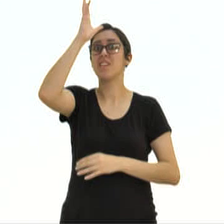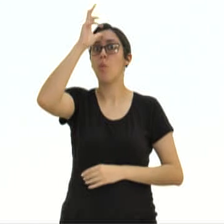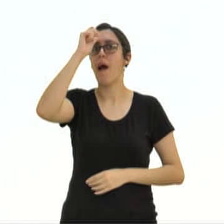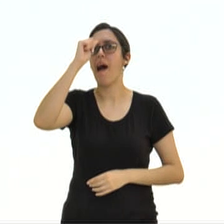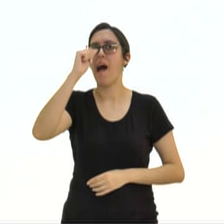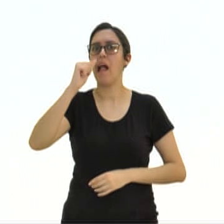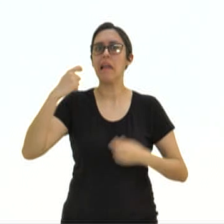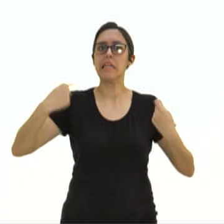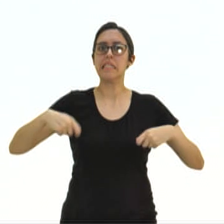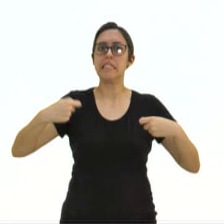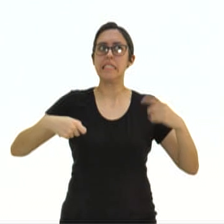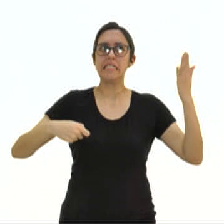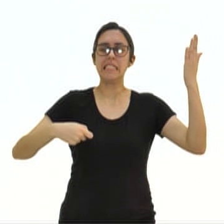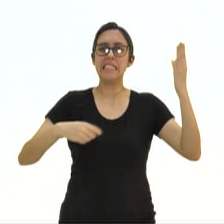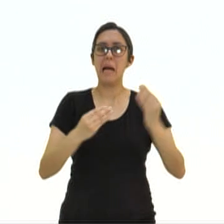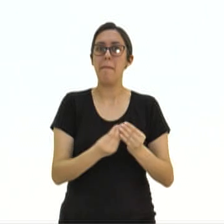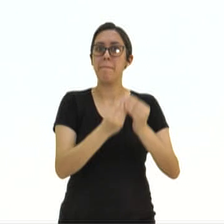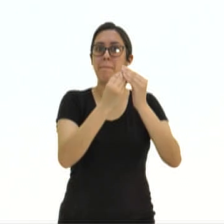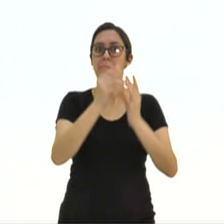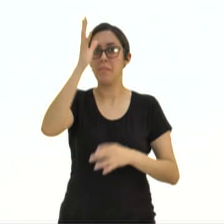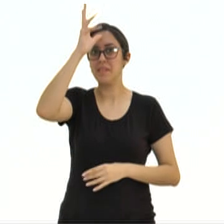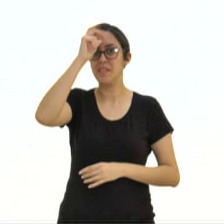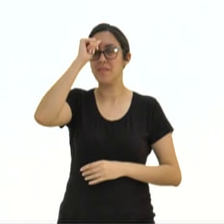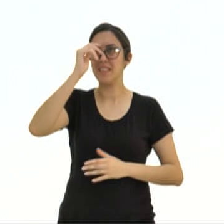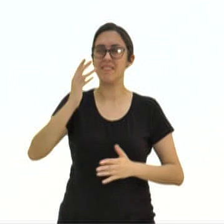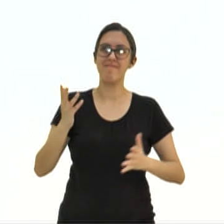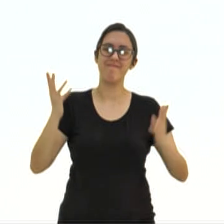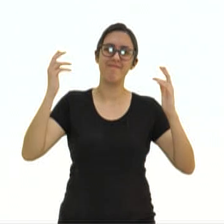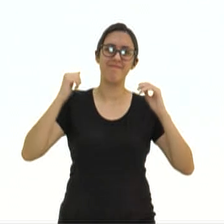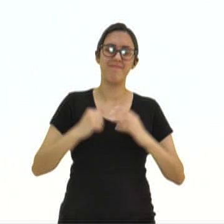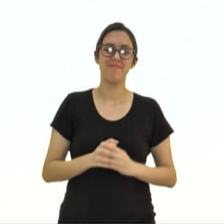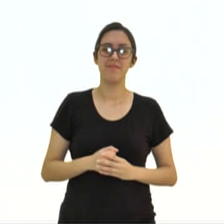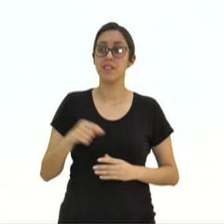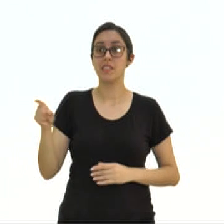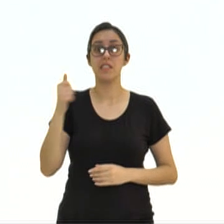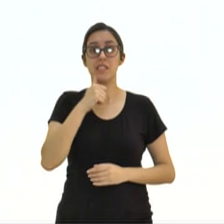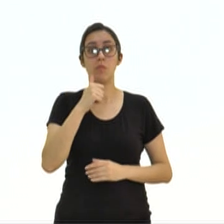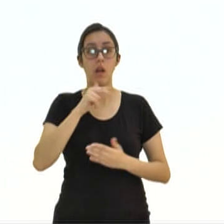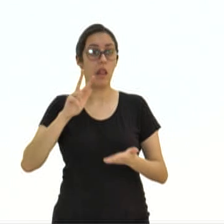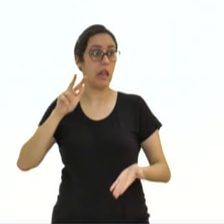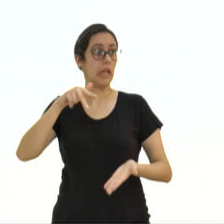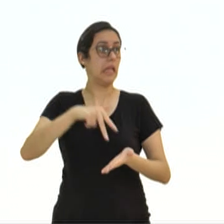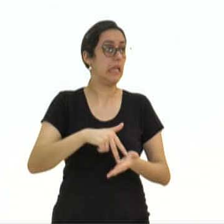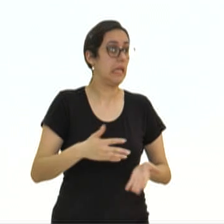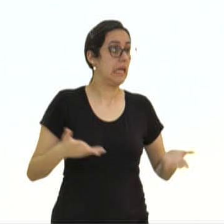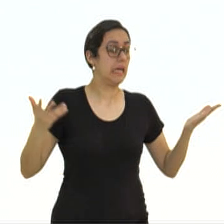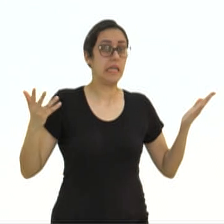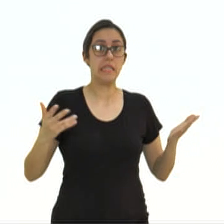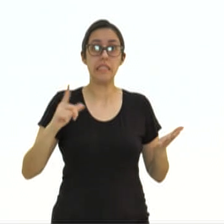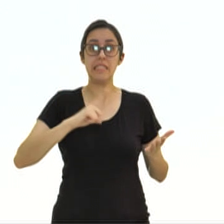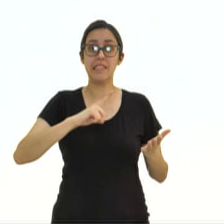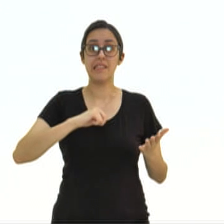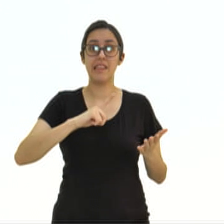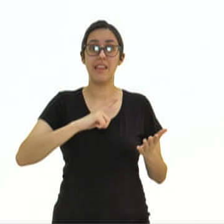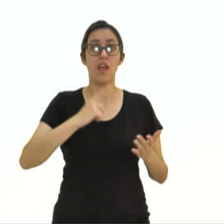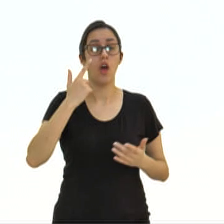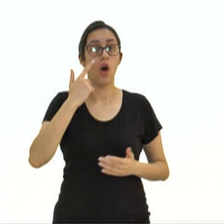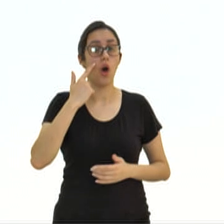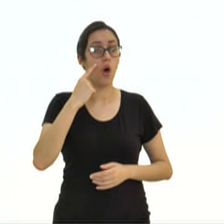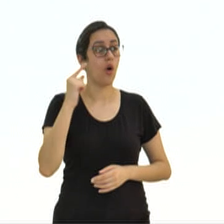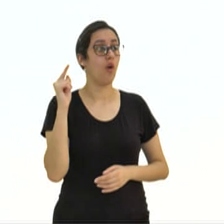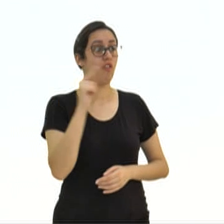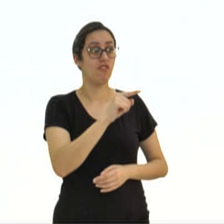galo. Aí está o companheiro, disse ela levantando-se. Tem graça. Você que ficou